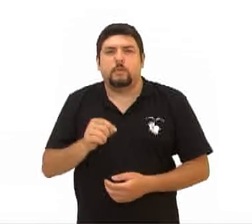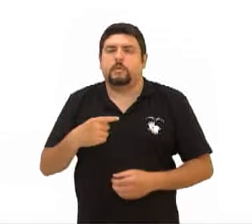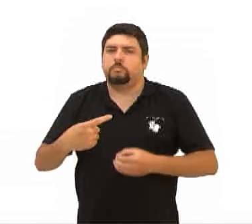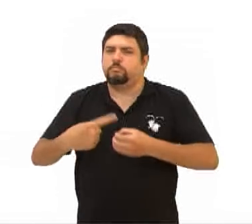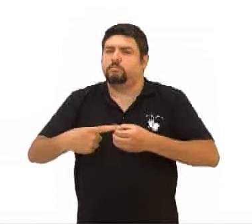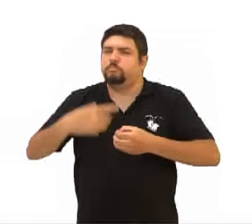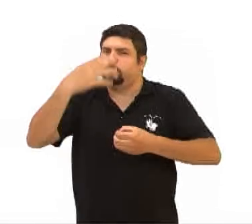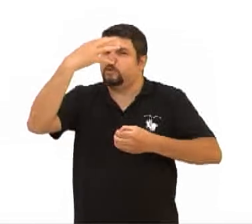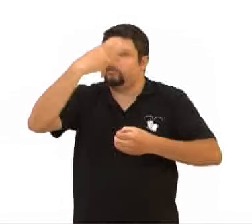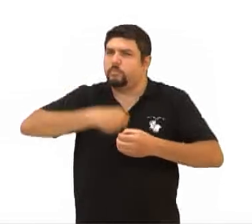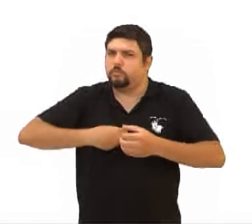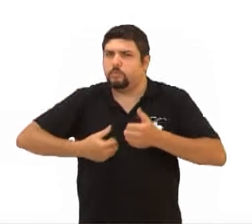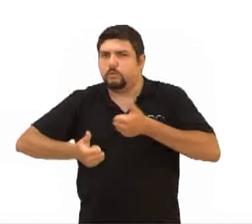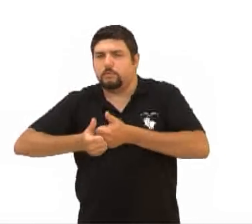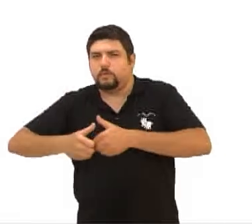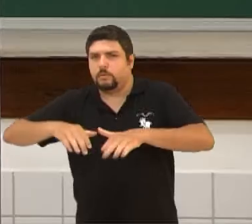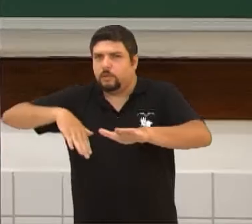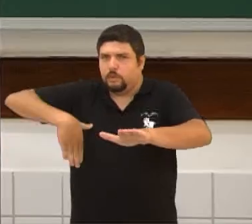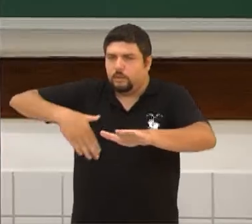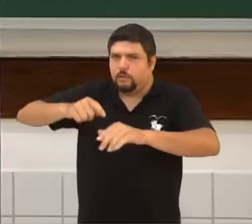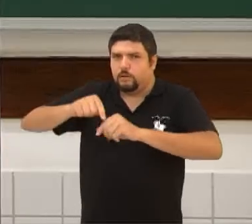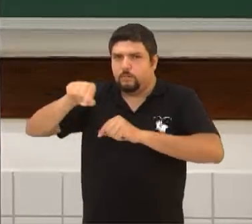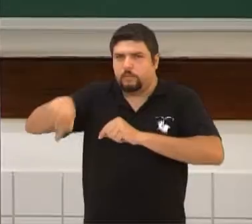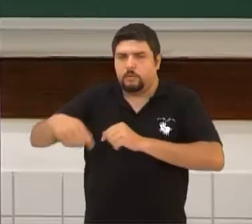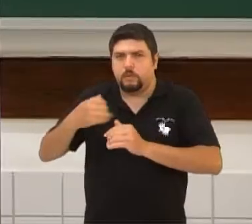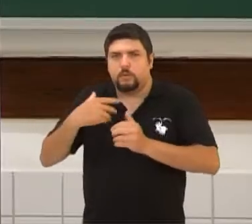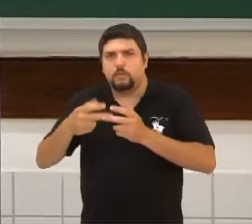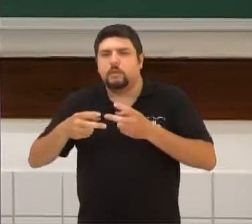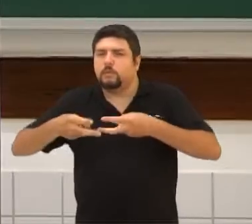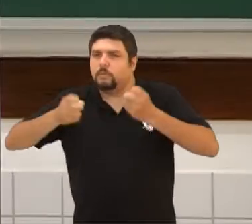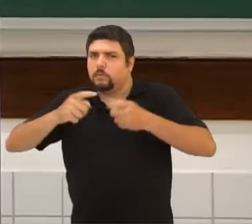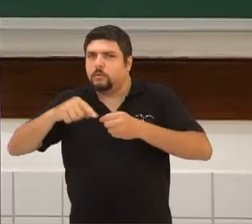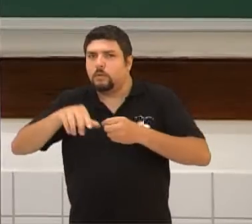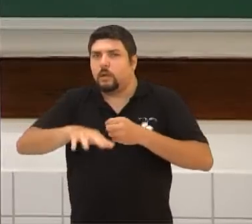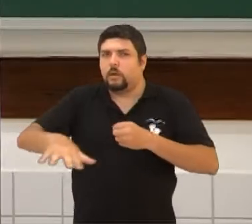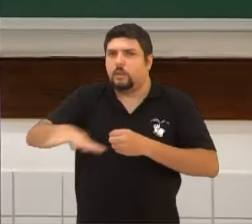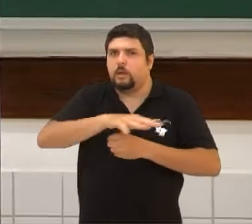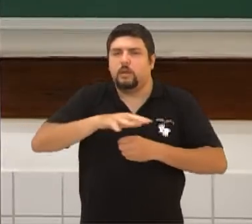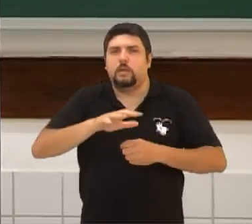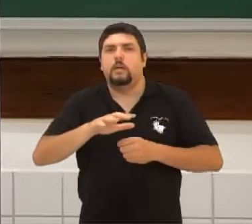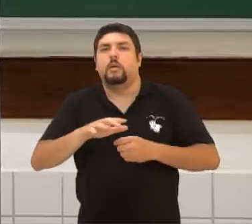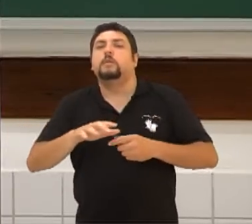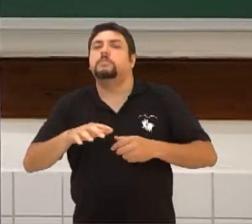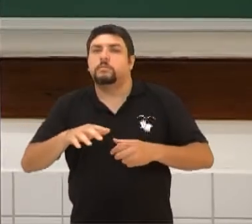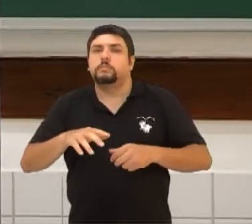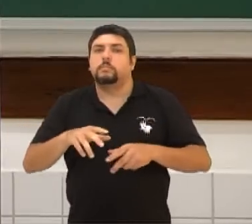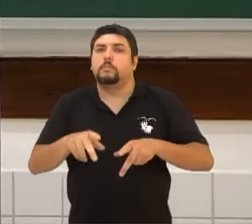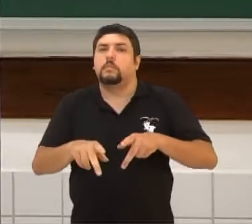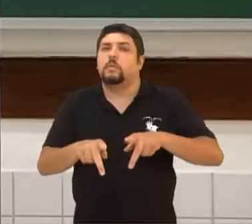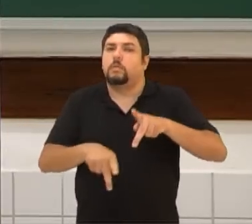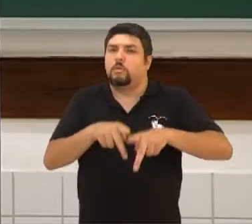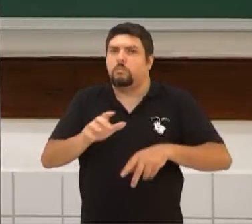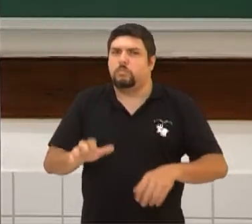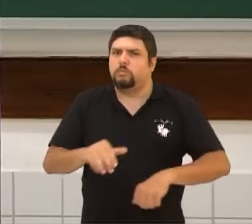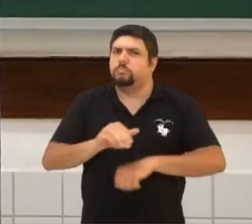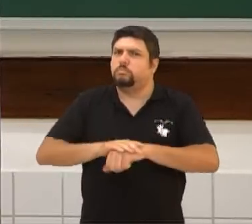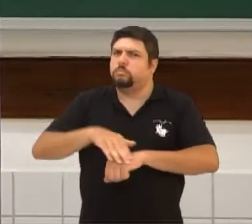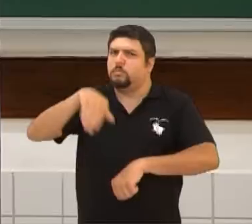bonita, litorânea, né? A gente pode perceber que nessa região litorânea o poder aquisitivo, né, das pessoas é maior,